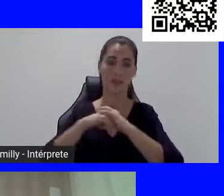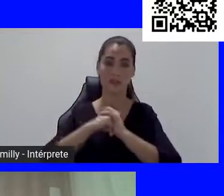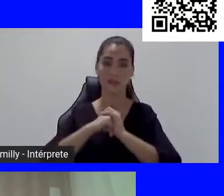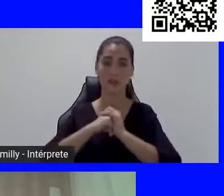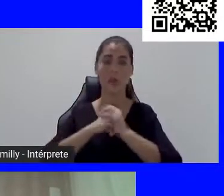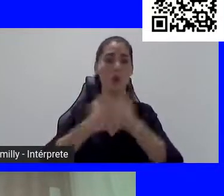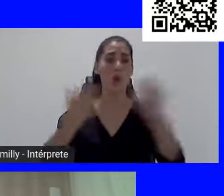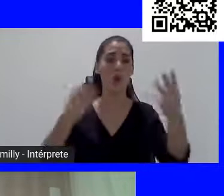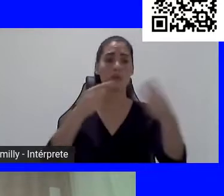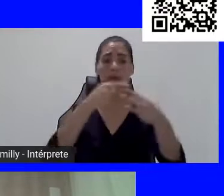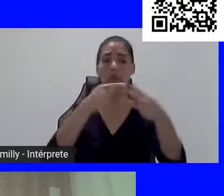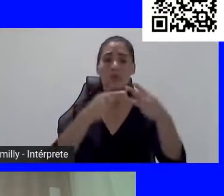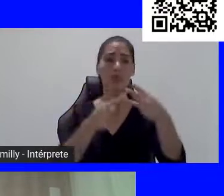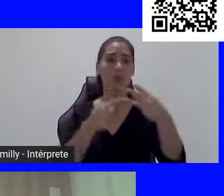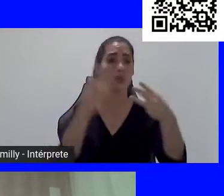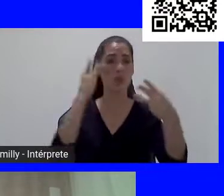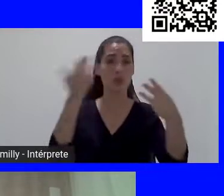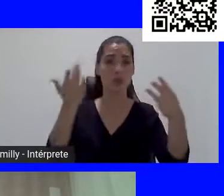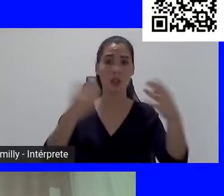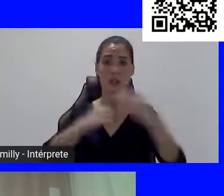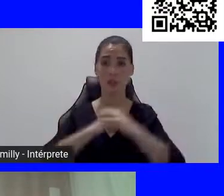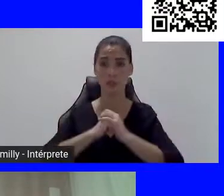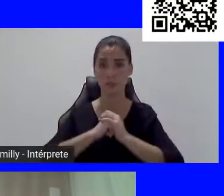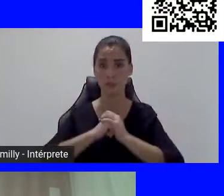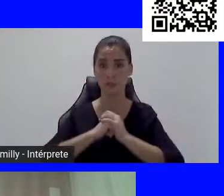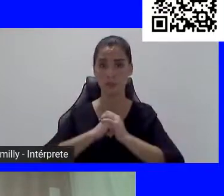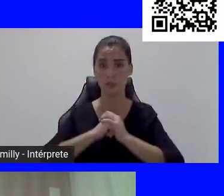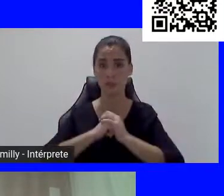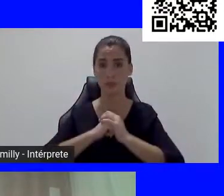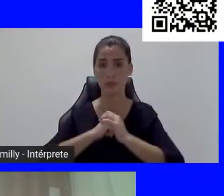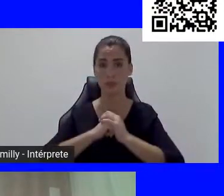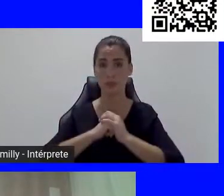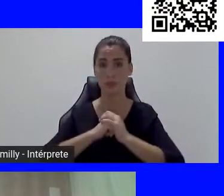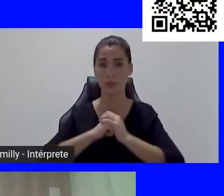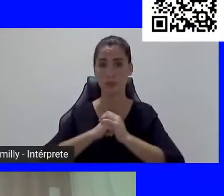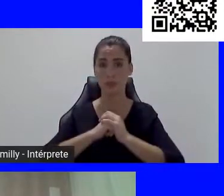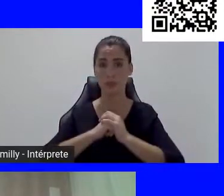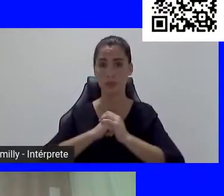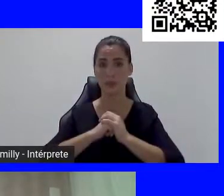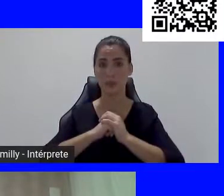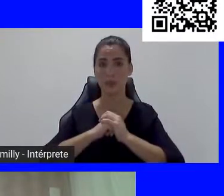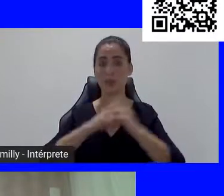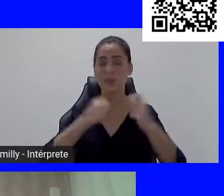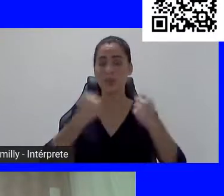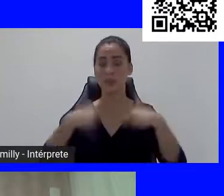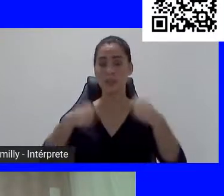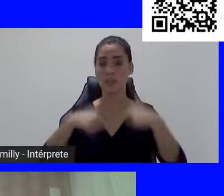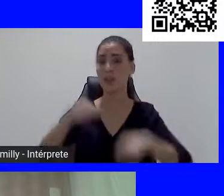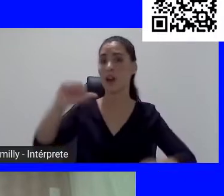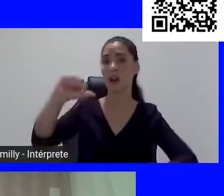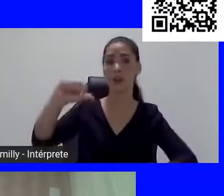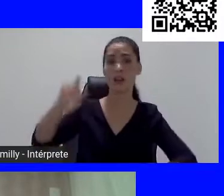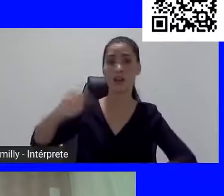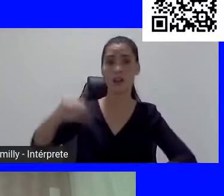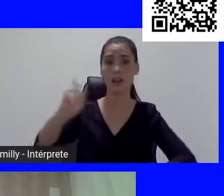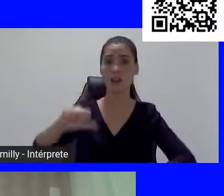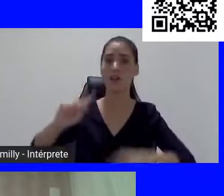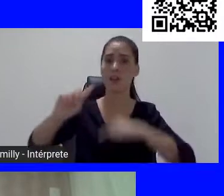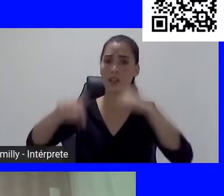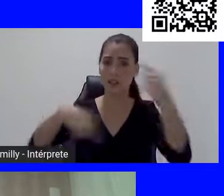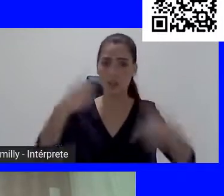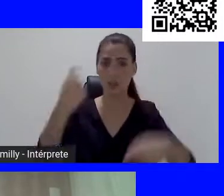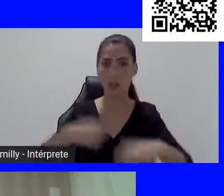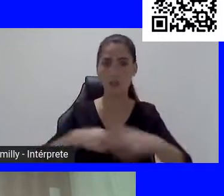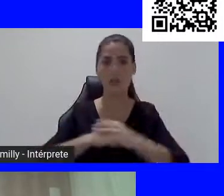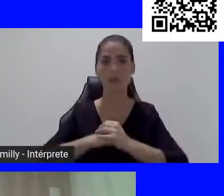Eu não saberia dizer, isso é fruto de uma análise posterior, de um cenário que eu não acredito que vai acontecer. Senadora, eu vou